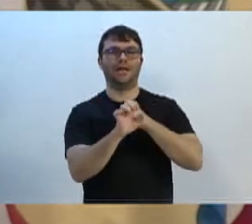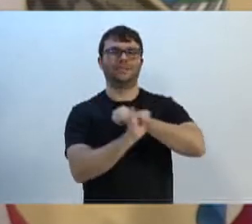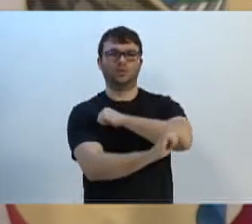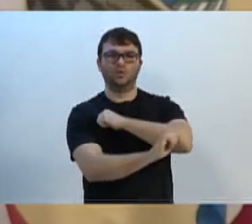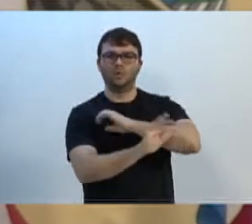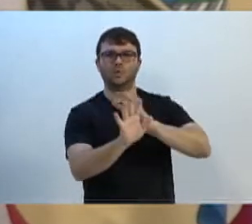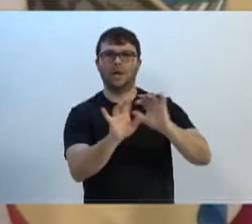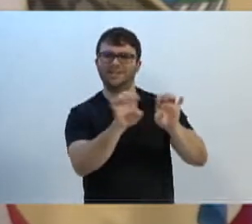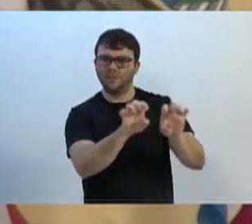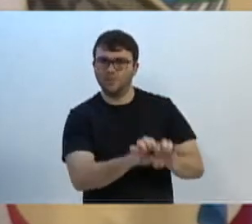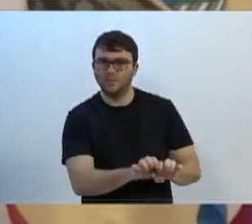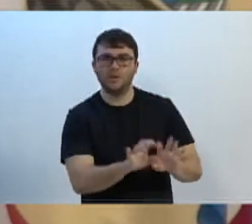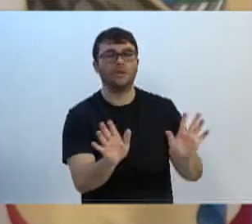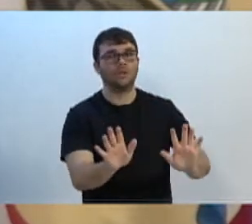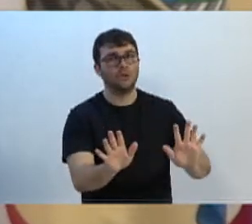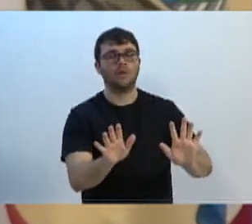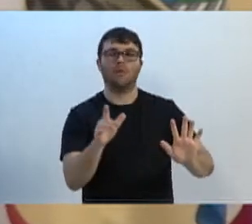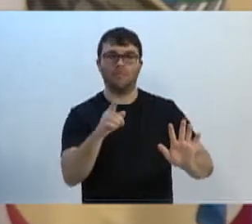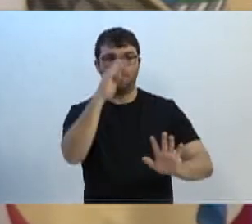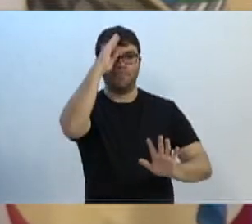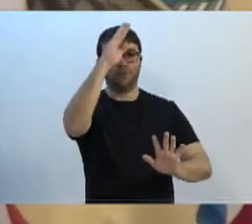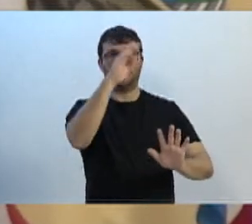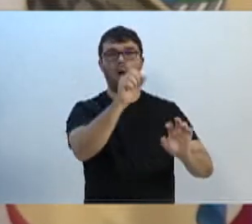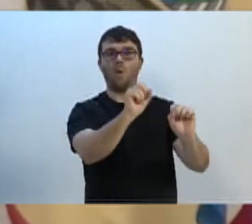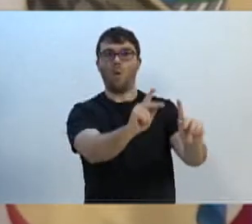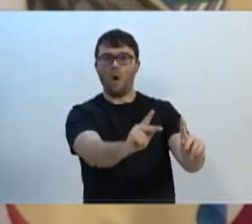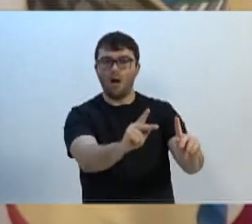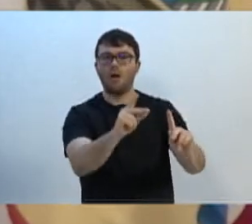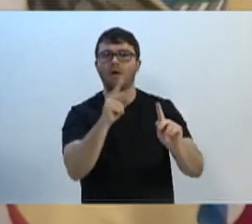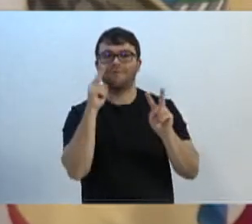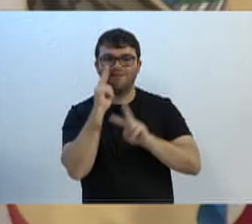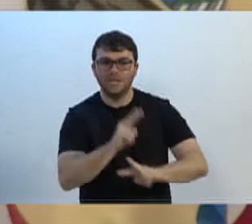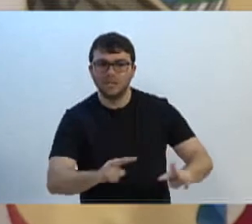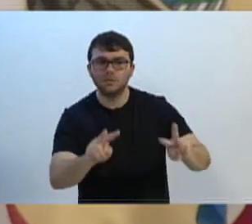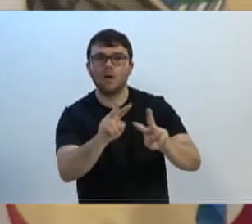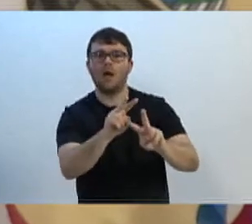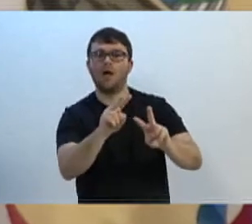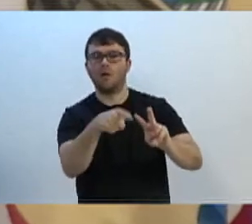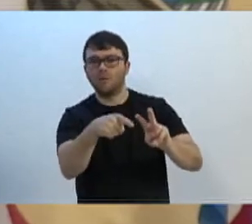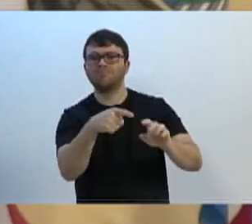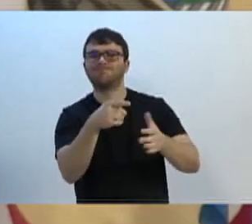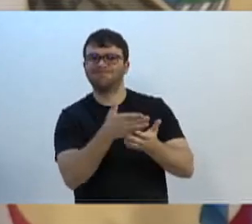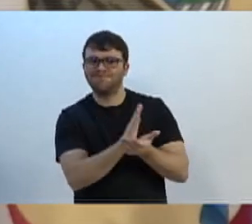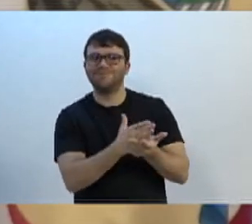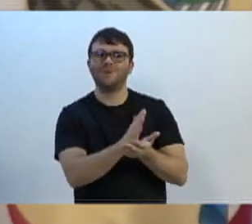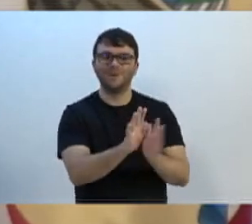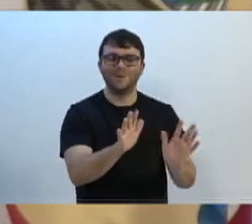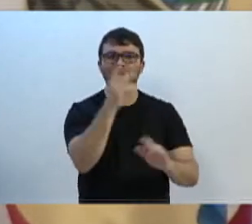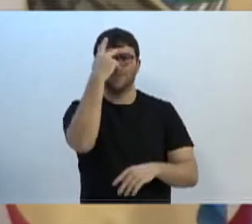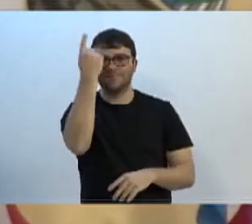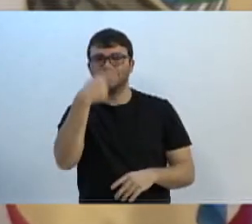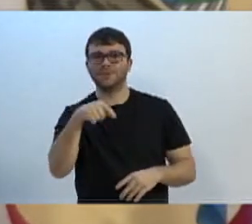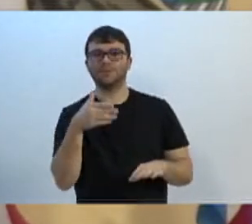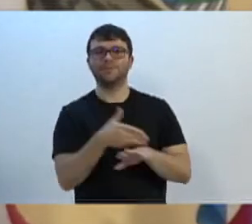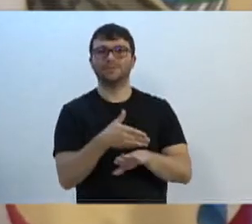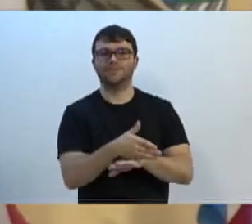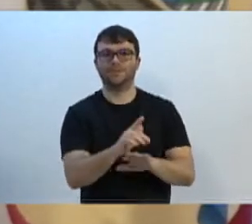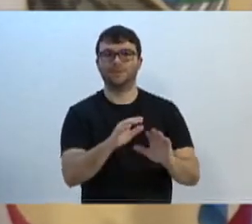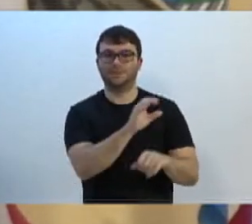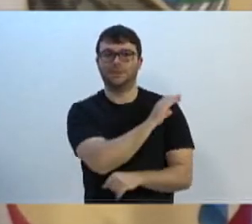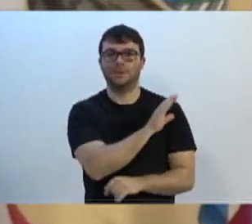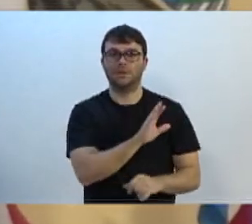era uma das principais onde realmente visualmente incomodava mais a comunidade incomodava os pais mas nós temos outros